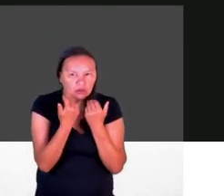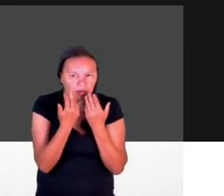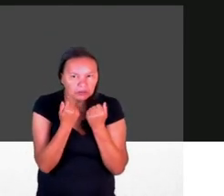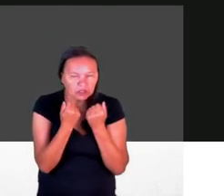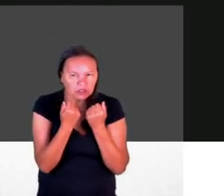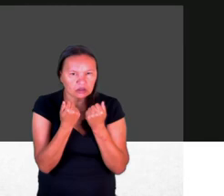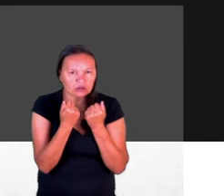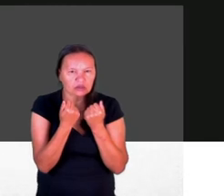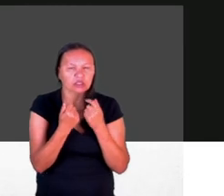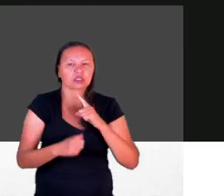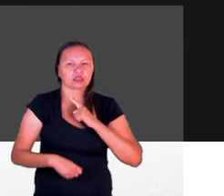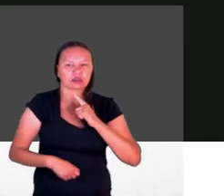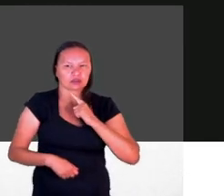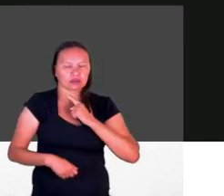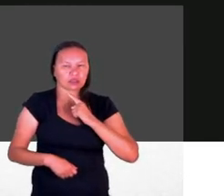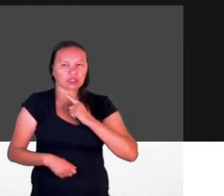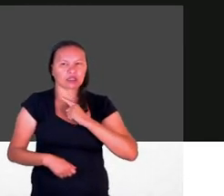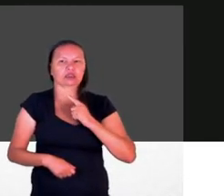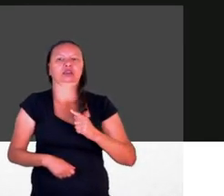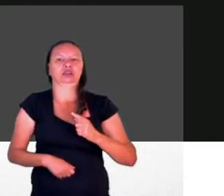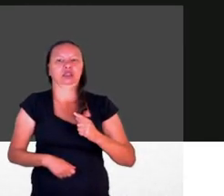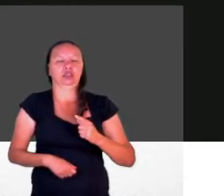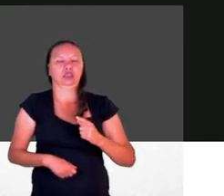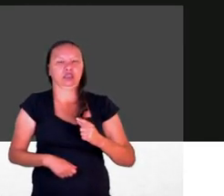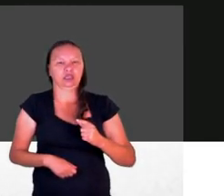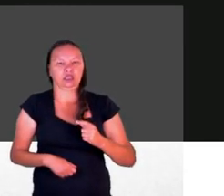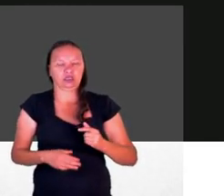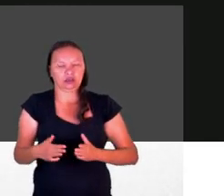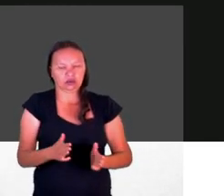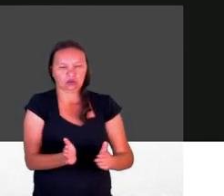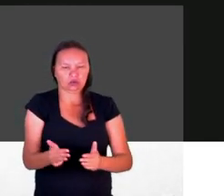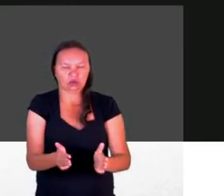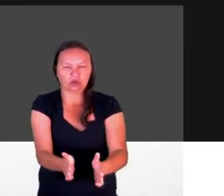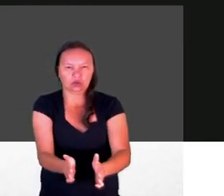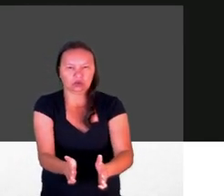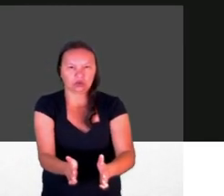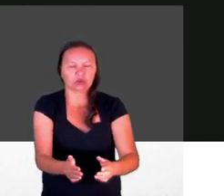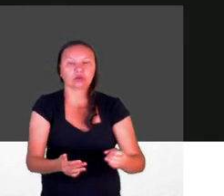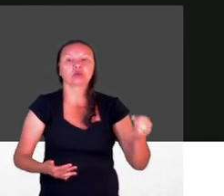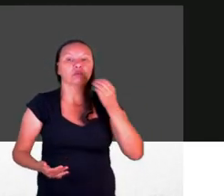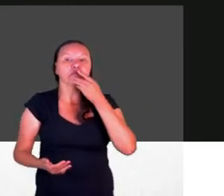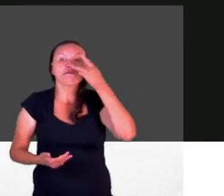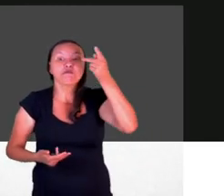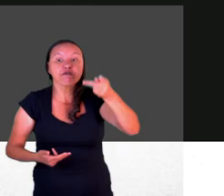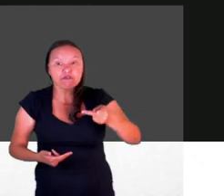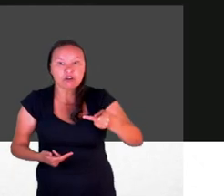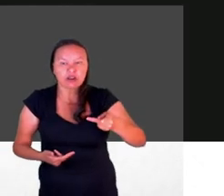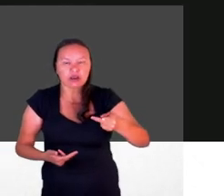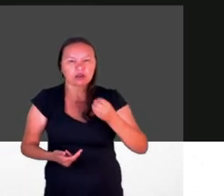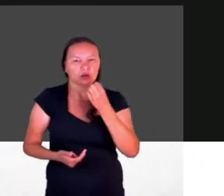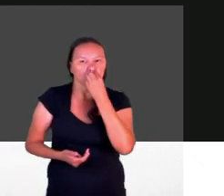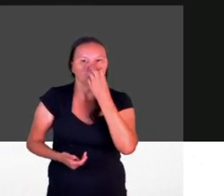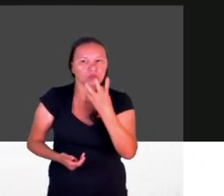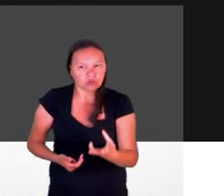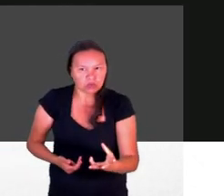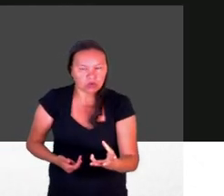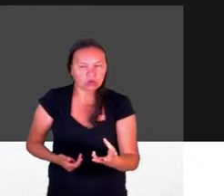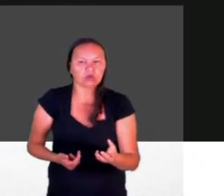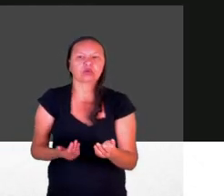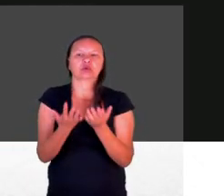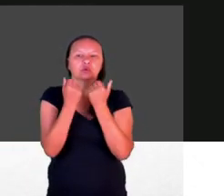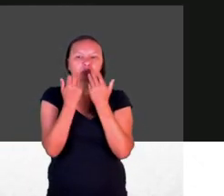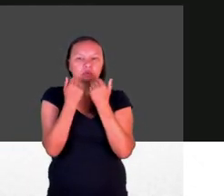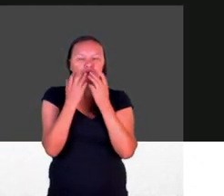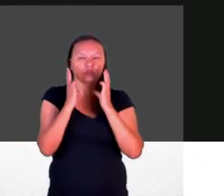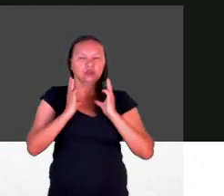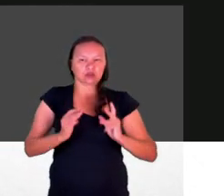considerados como prega ferraioli como prega eh viver pul bens comuns da humanidade